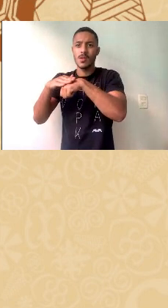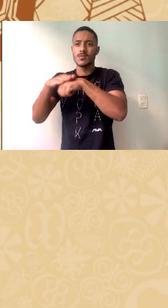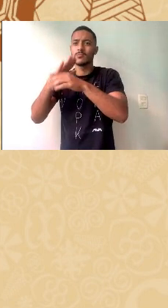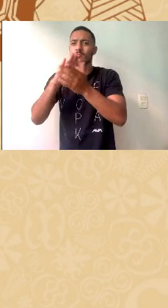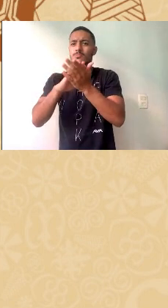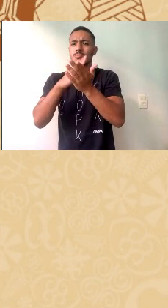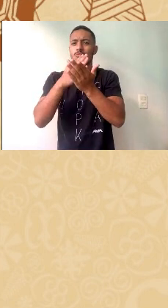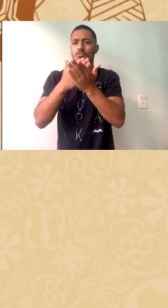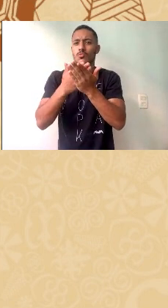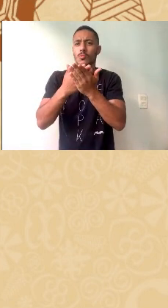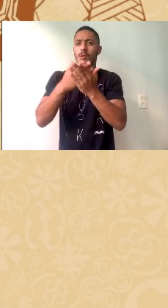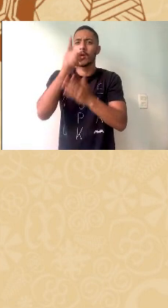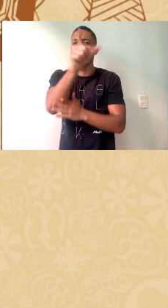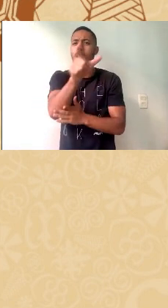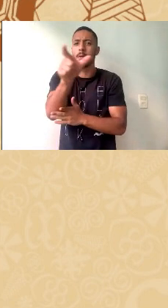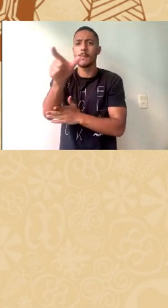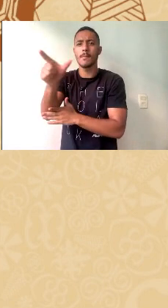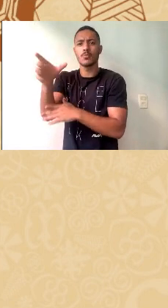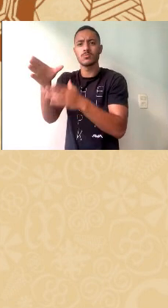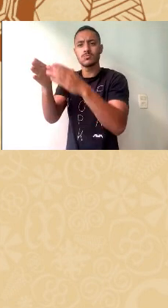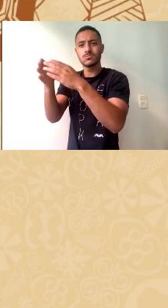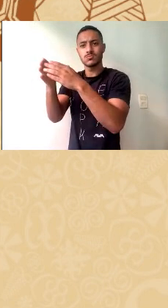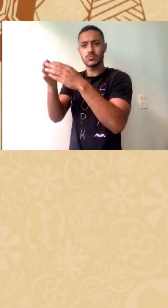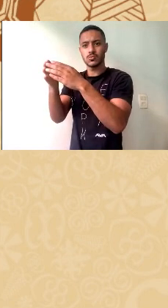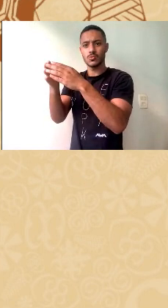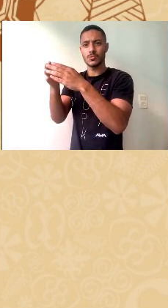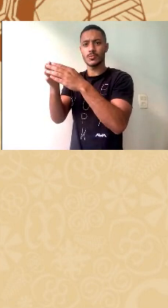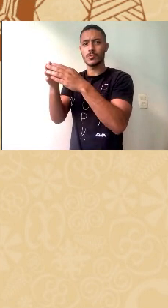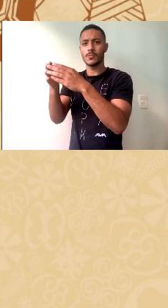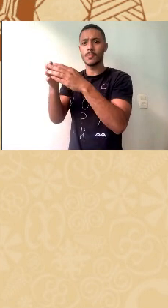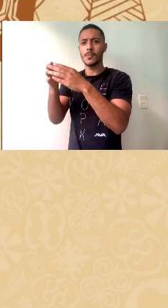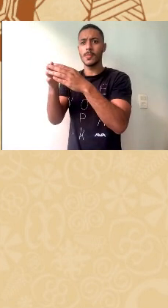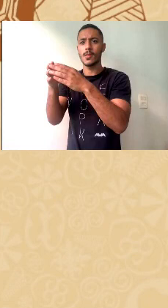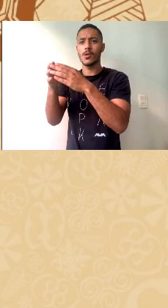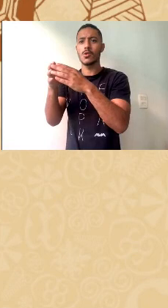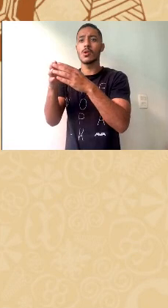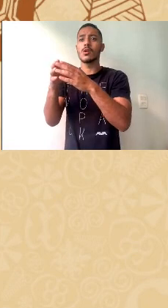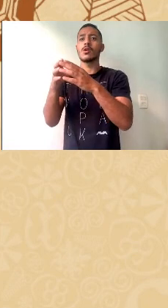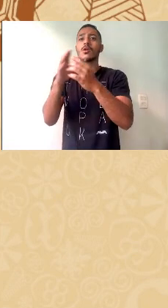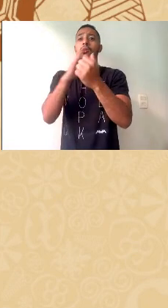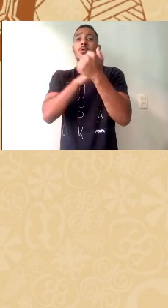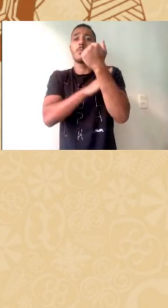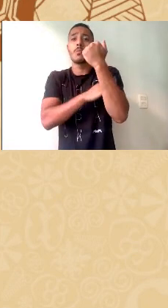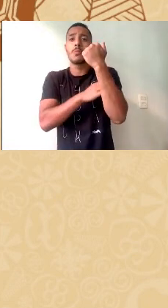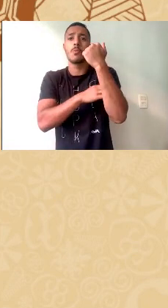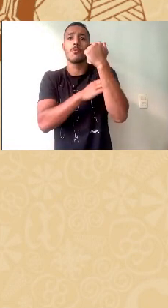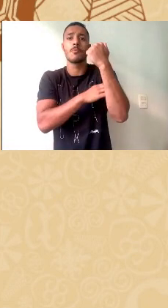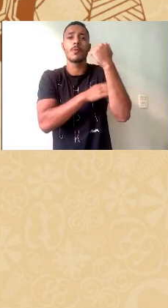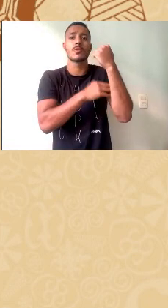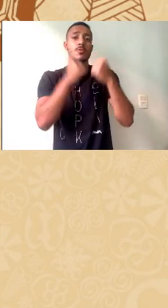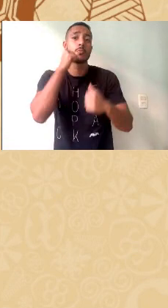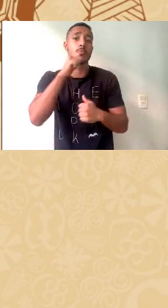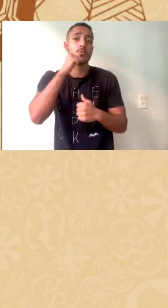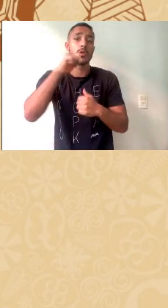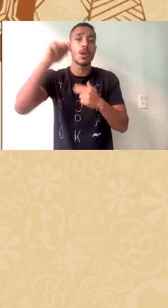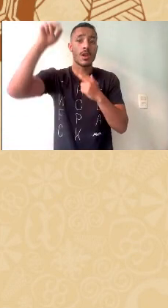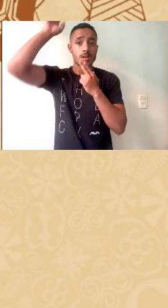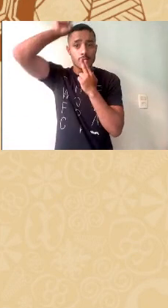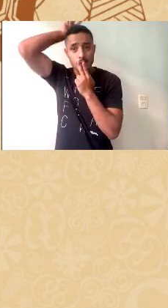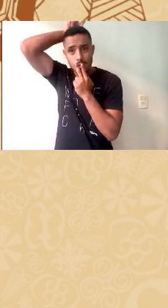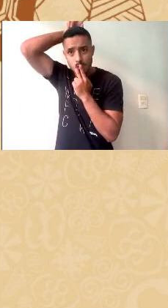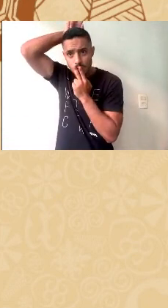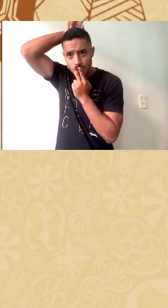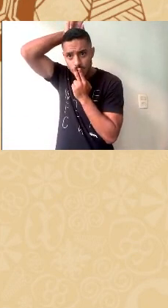o sujeito coletivo, né, que é o movimento de mulheres indígenas, principalmente, sobre o qual vou falar um pouquinho aqui.